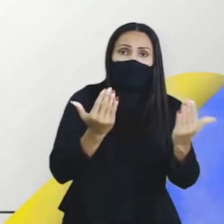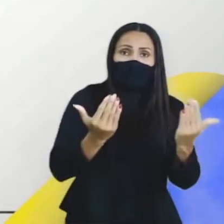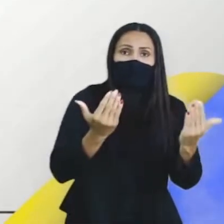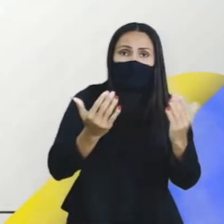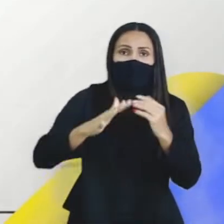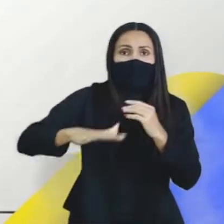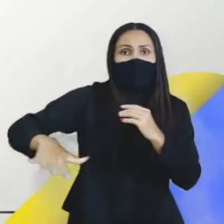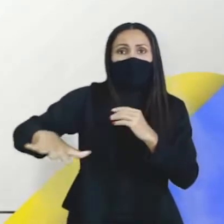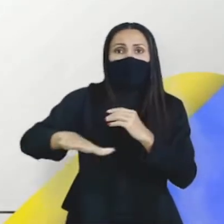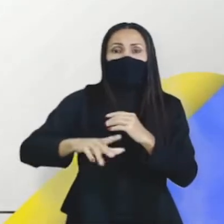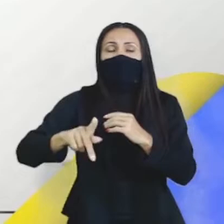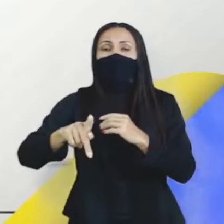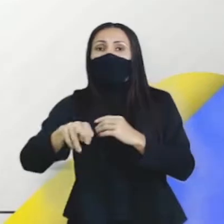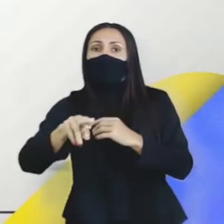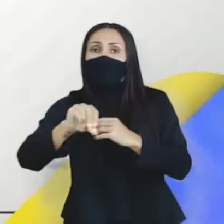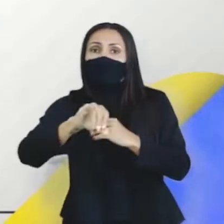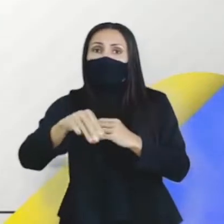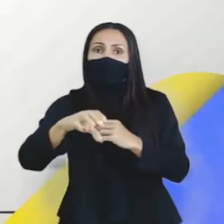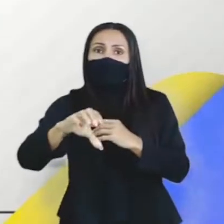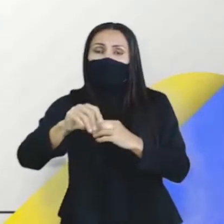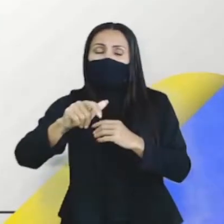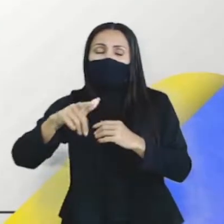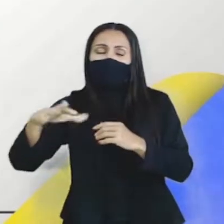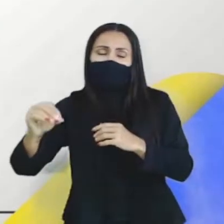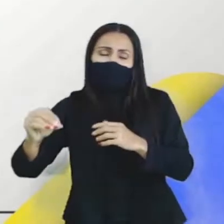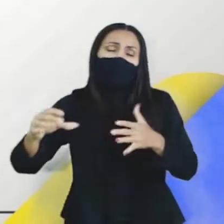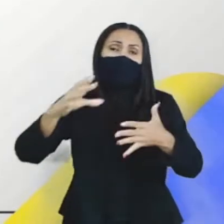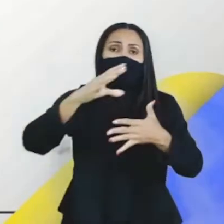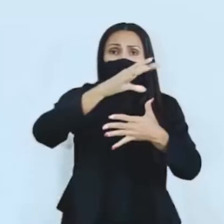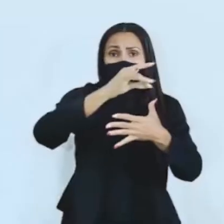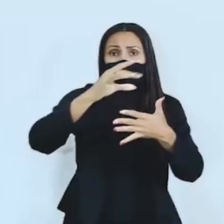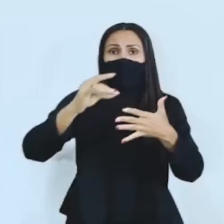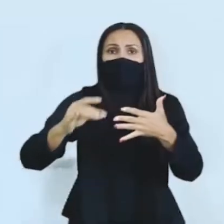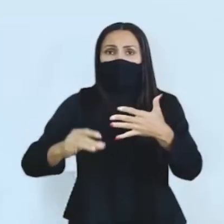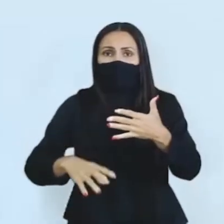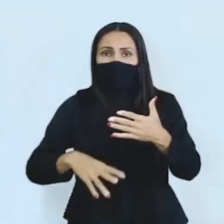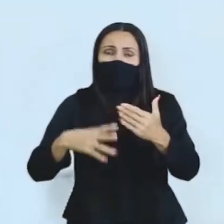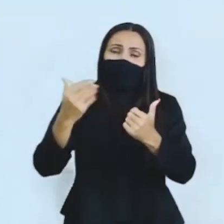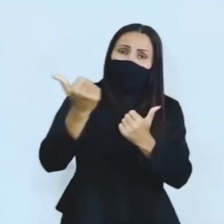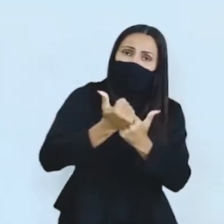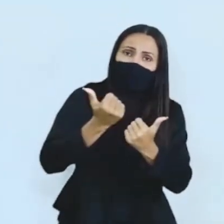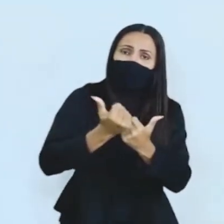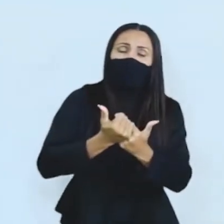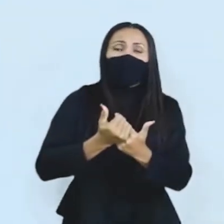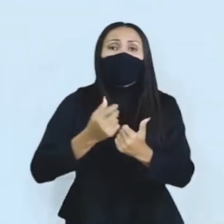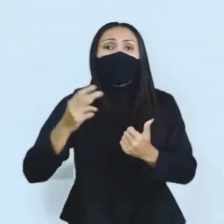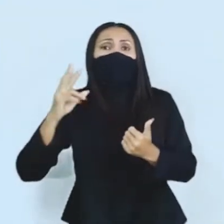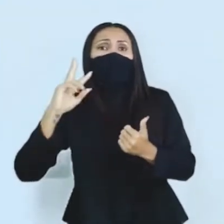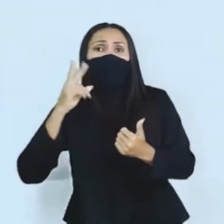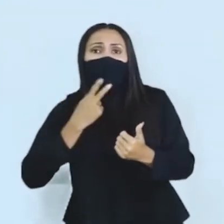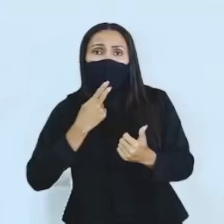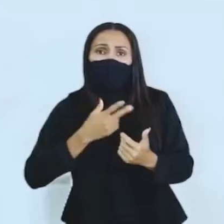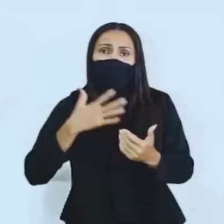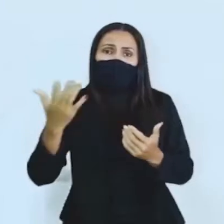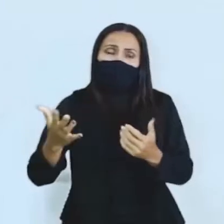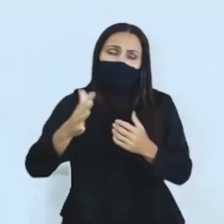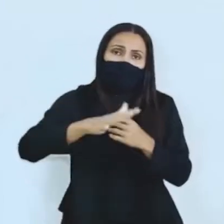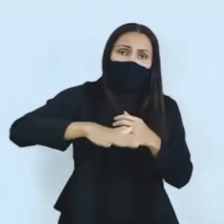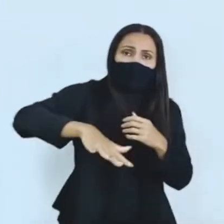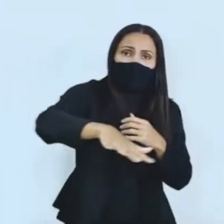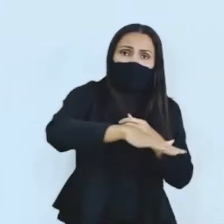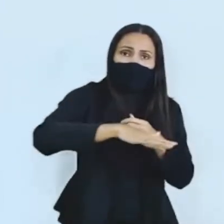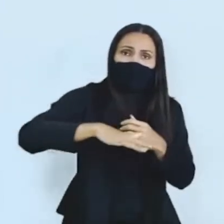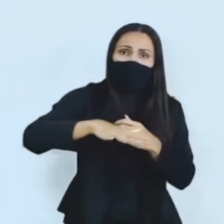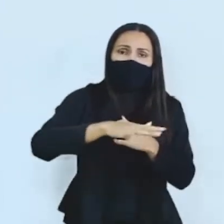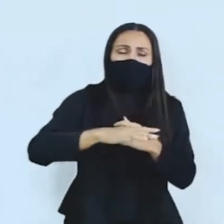projeção. Então, isso é uma propriedade que dá suporte ao reconhecimento de uma projeção enquanto sendo